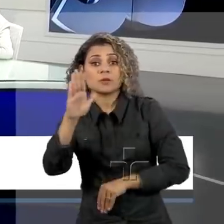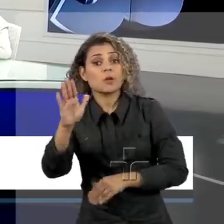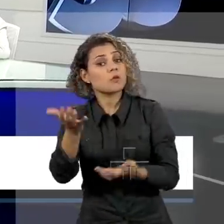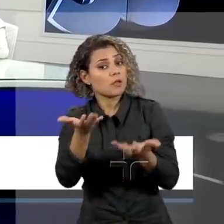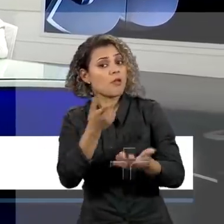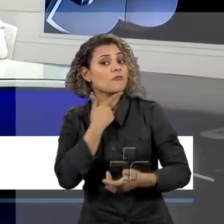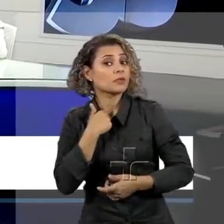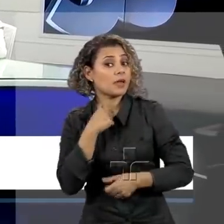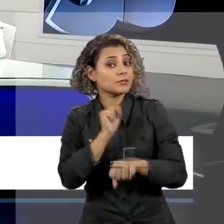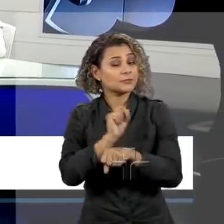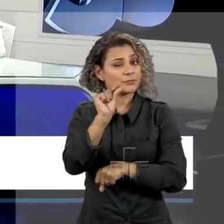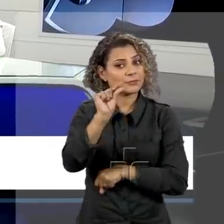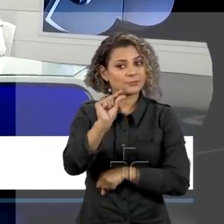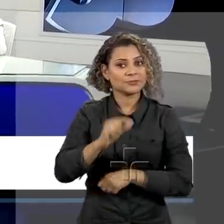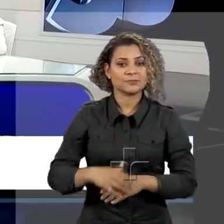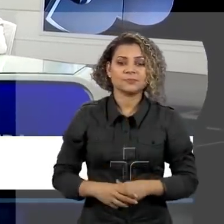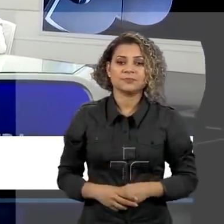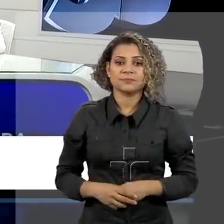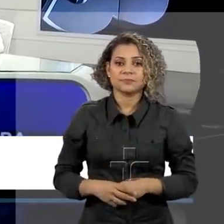já.